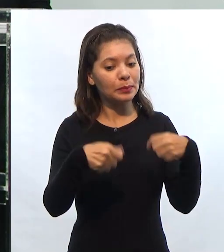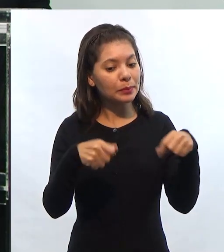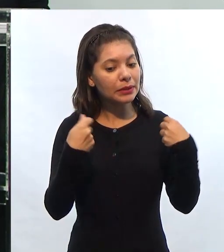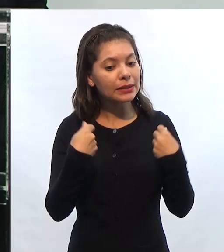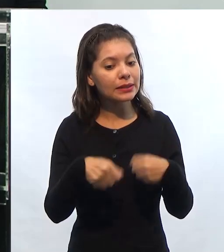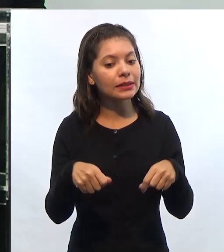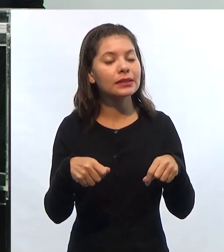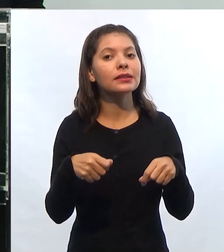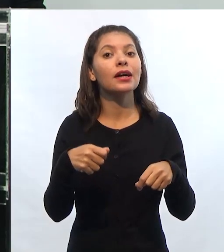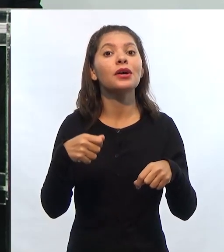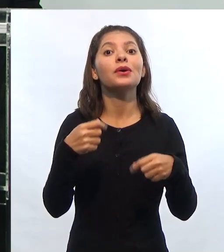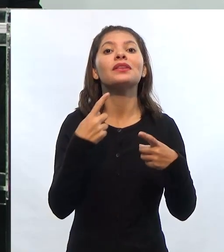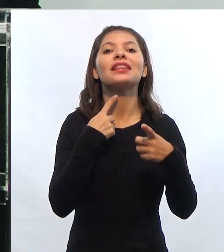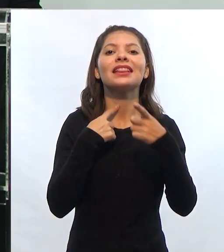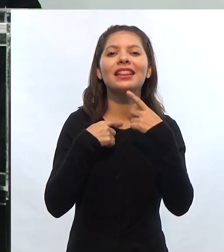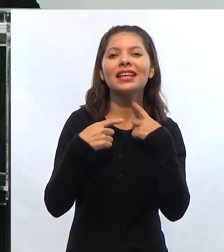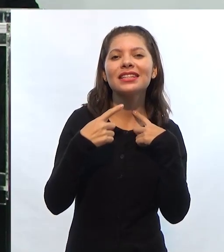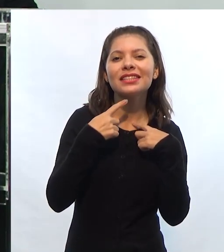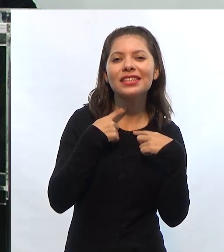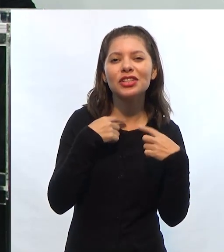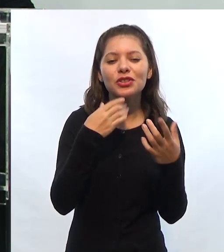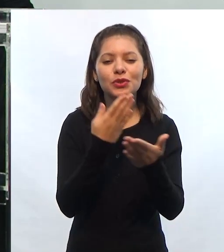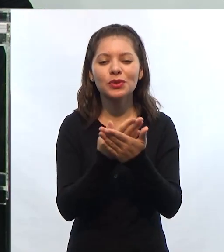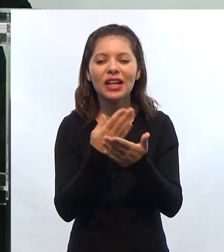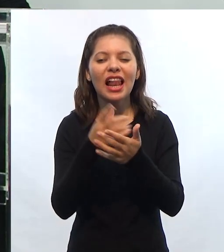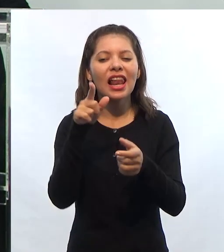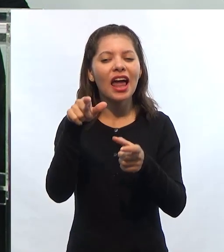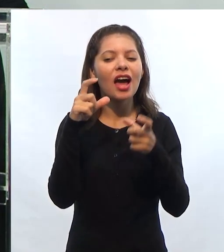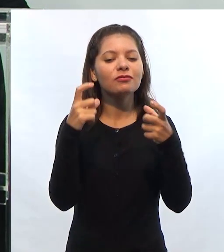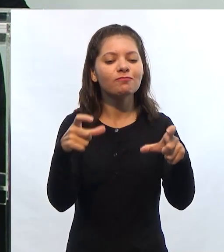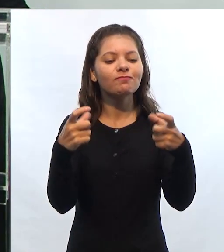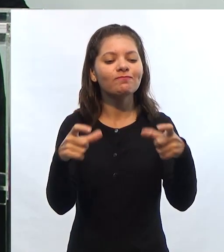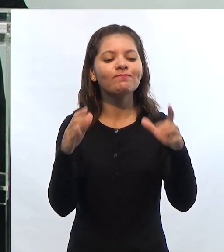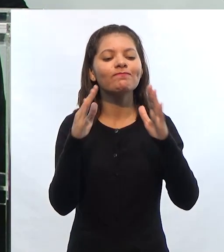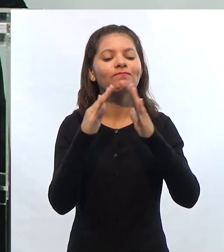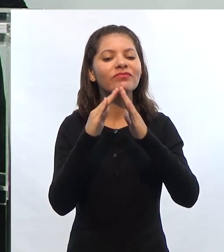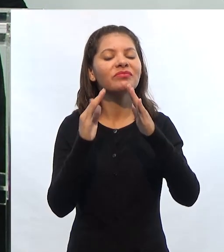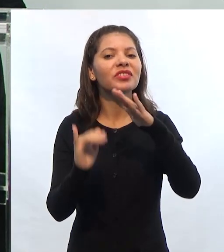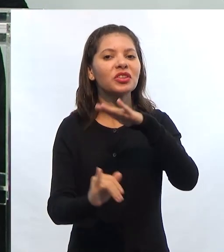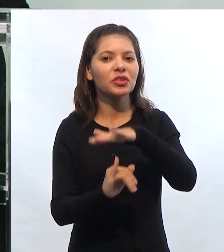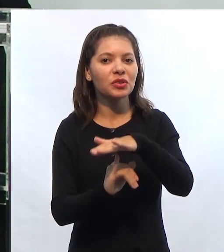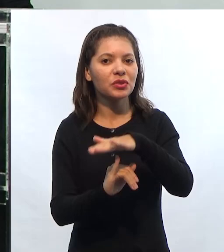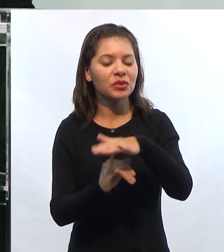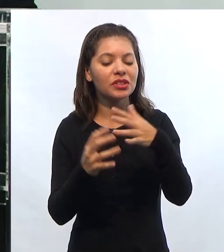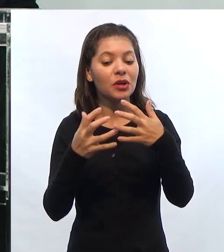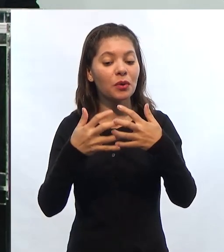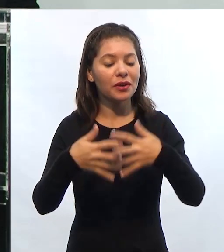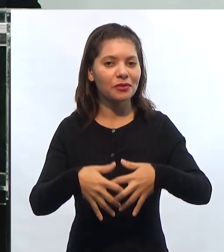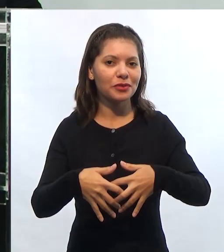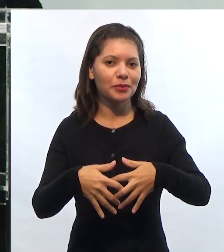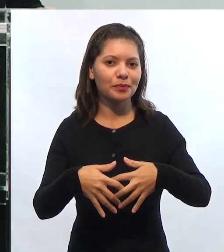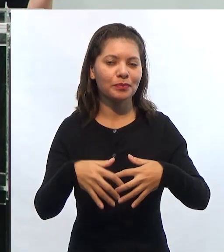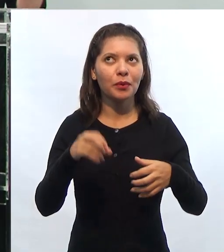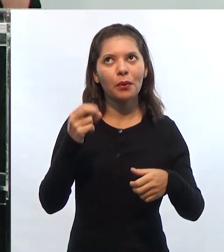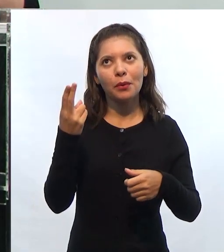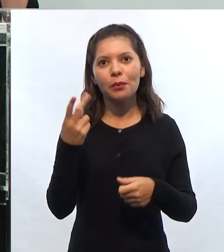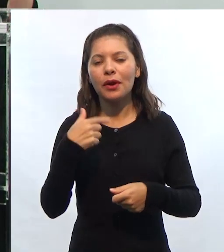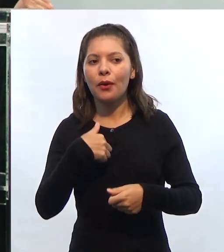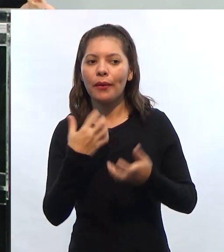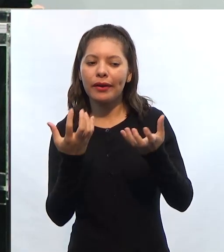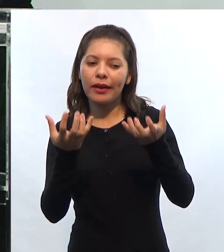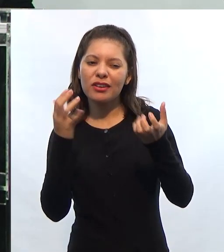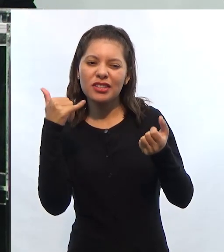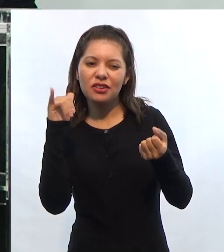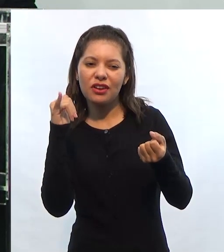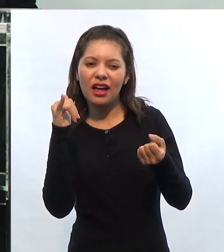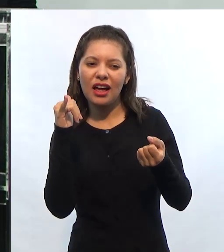uma necessidade, que é estudar, e a gente tem um desejo, que é estudar nessa instituição, certo? Ou eu quero um